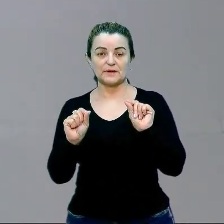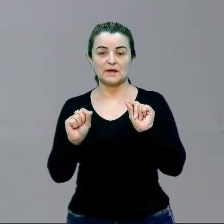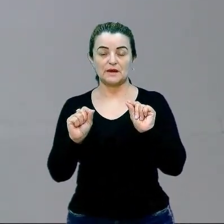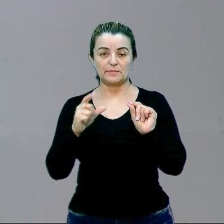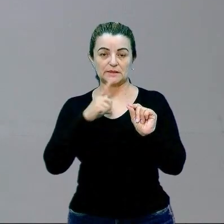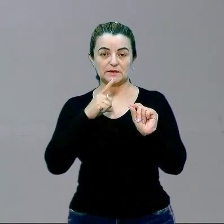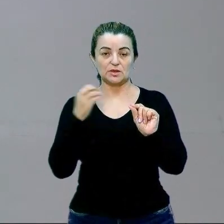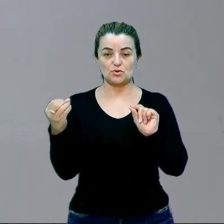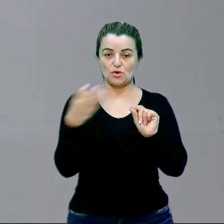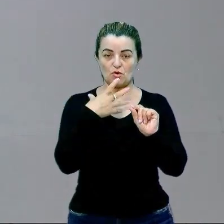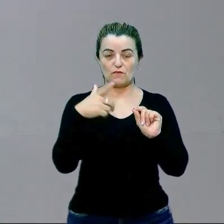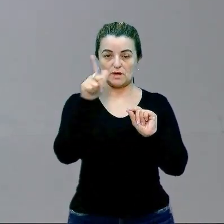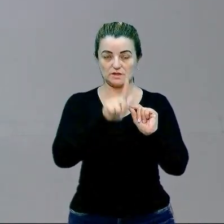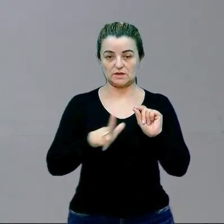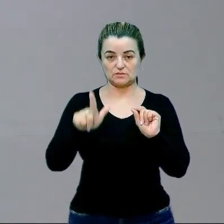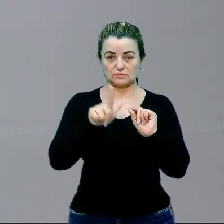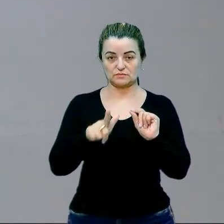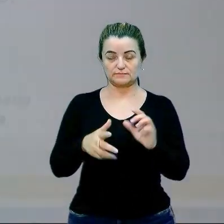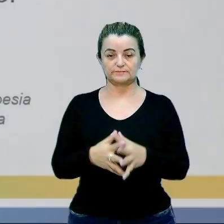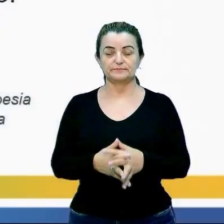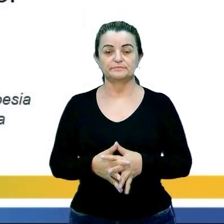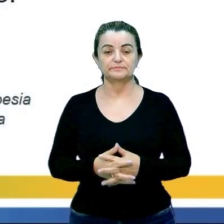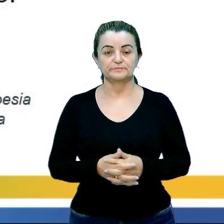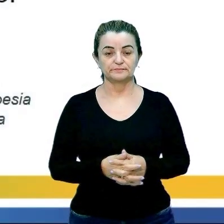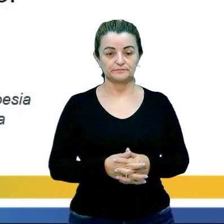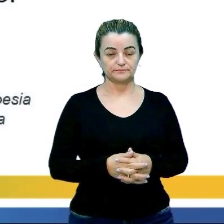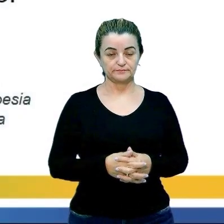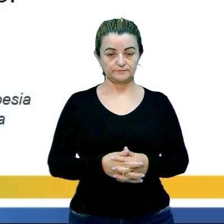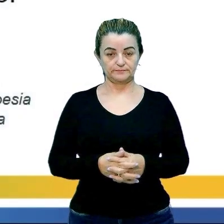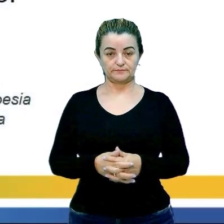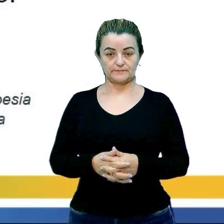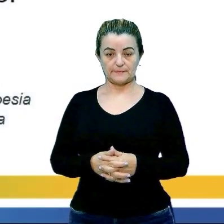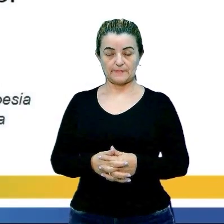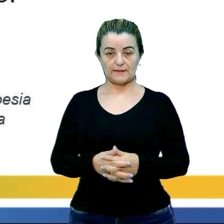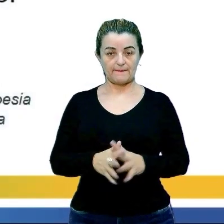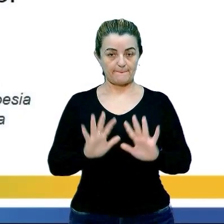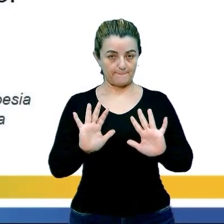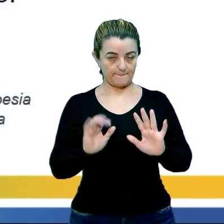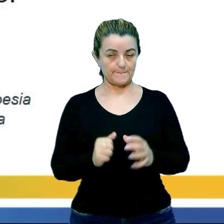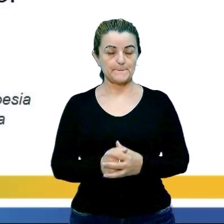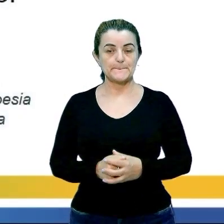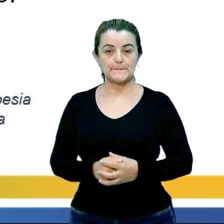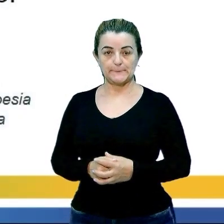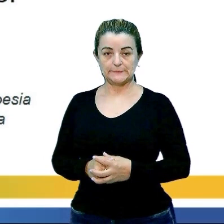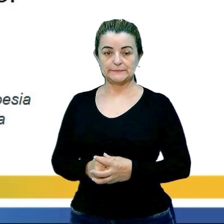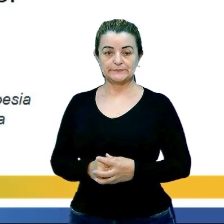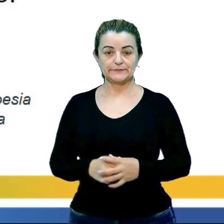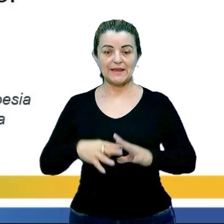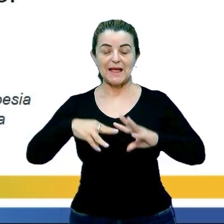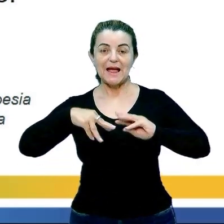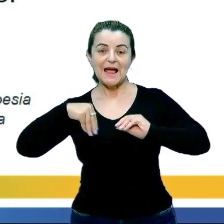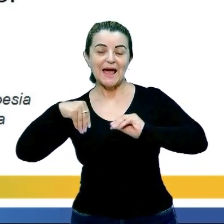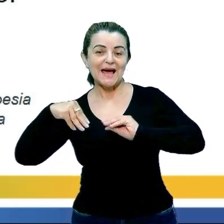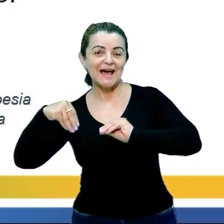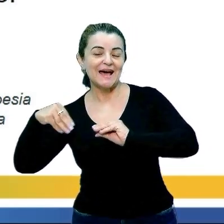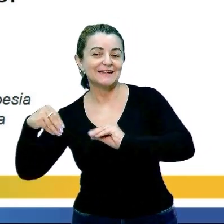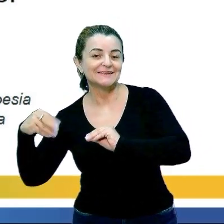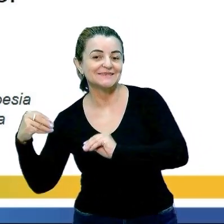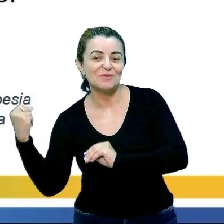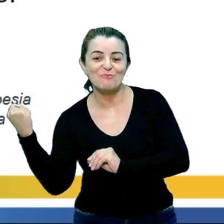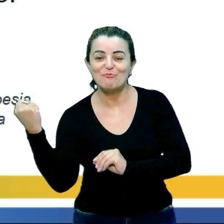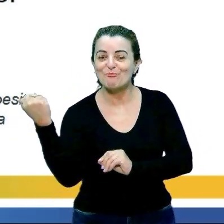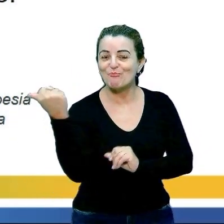formular a nova literatura. Então vamos à leitura. Diz assim: a terra é